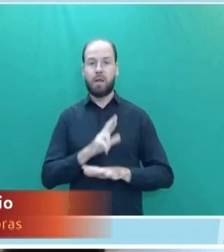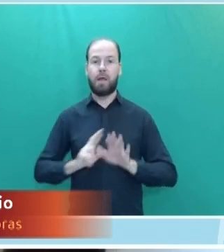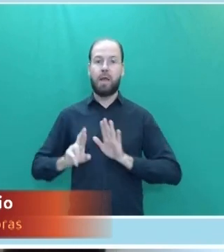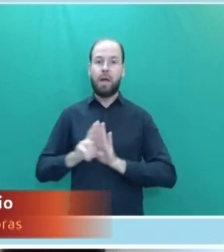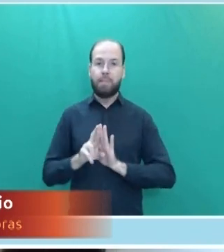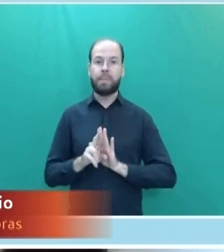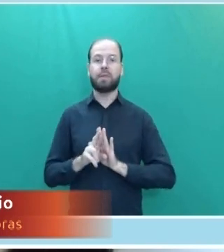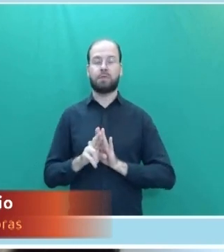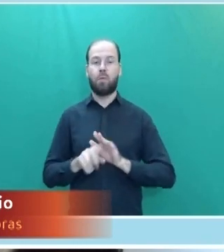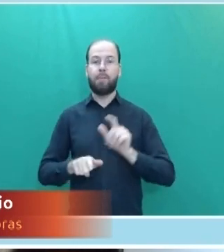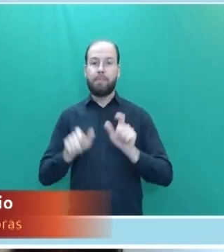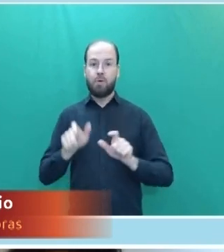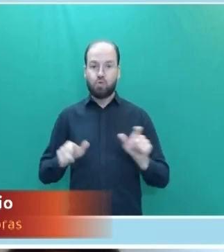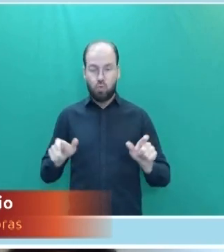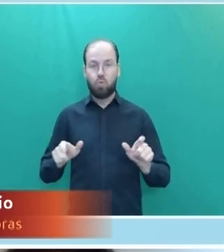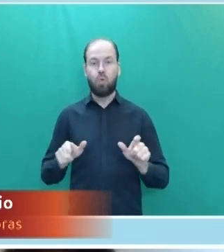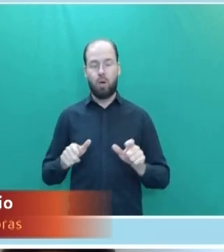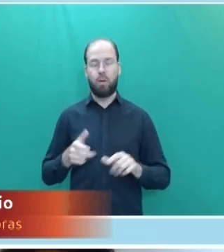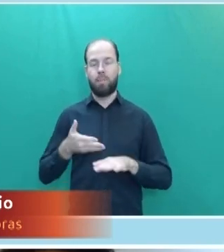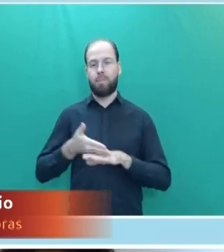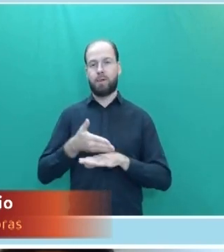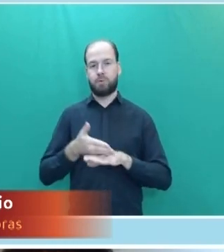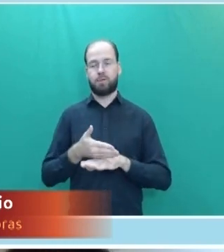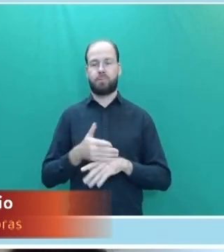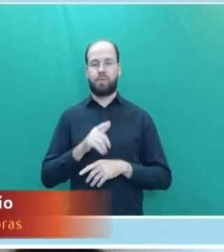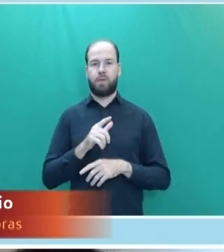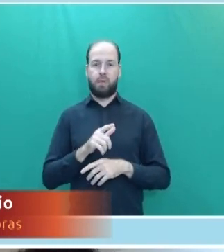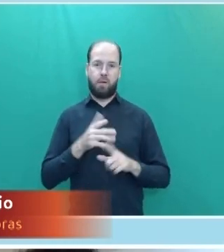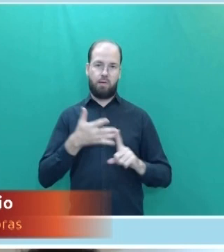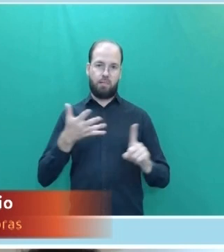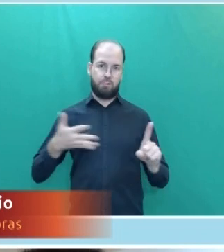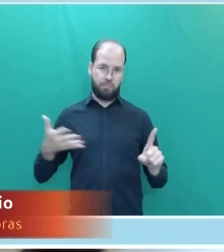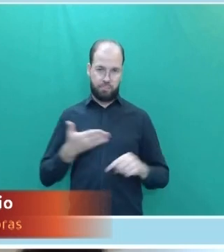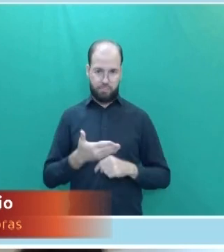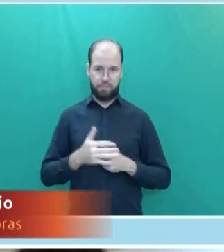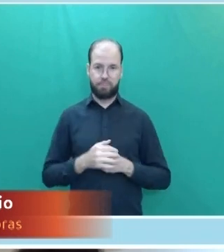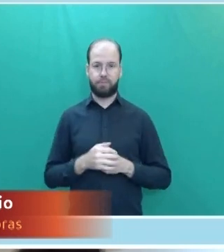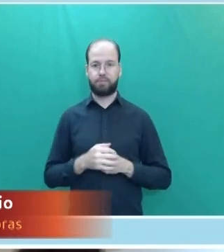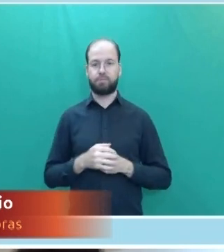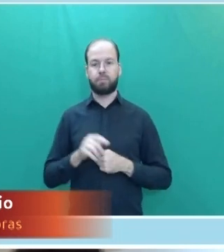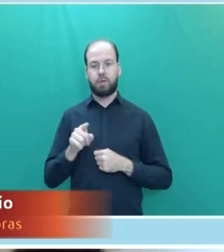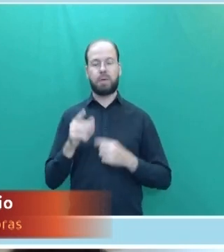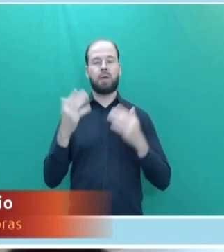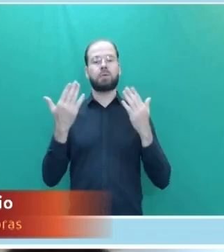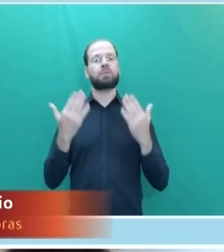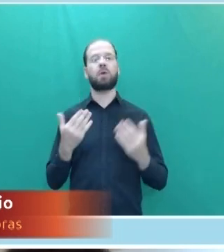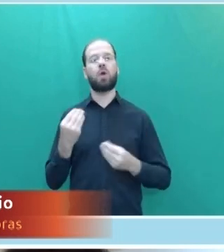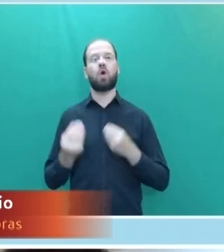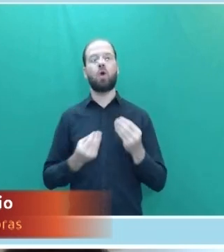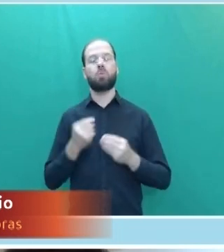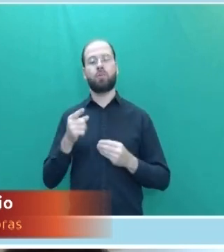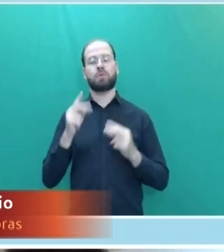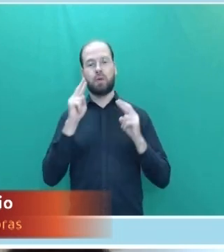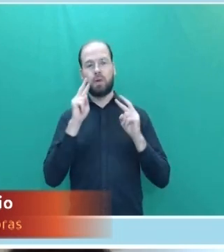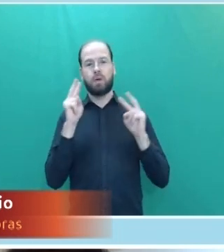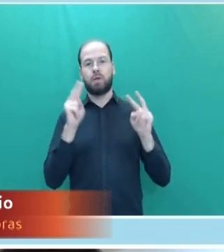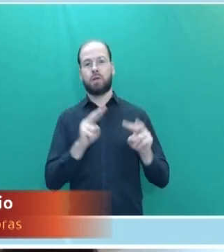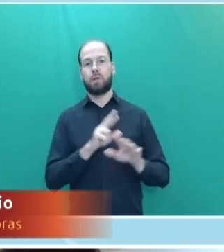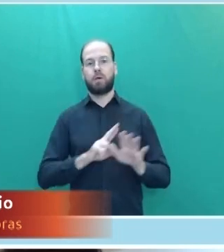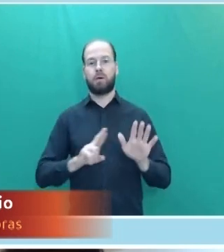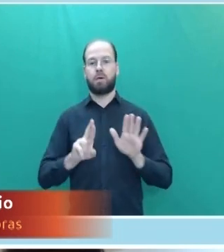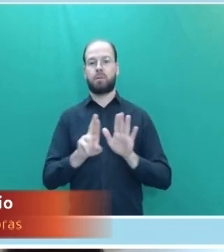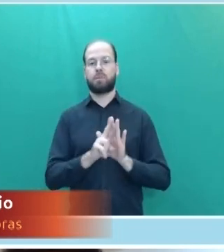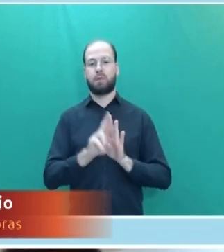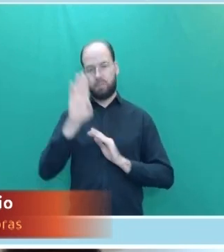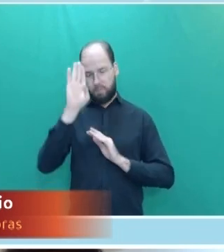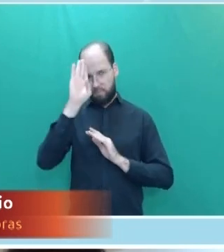que fazem parte da população LGBTQIAPN+. Essa é uma análise, então, de como que você enxerga essa representação,